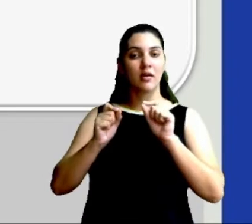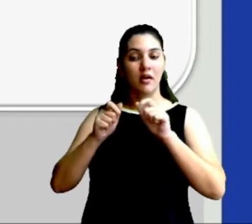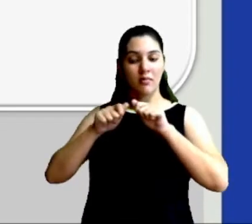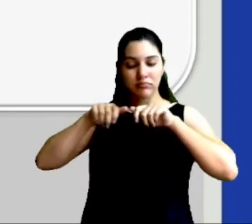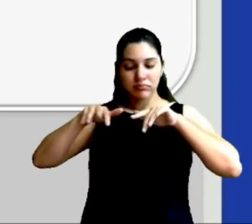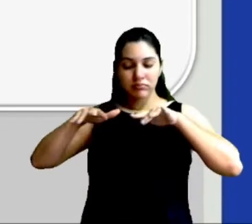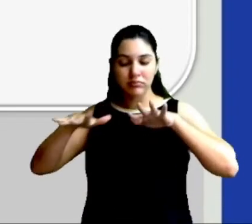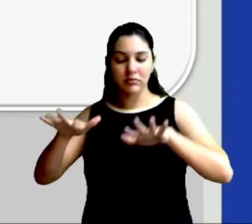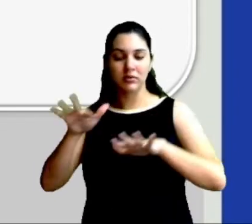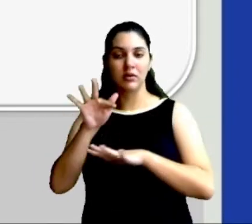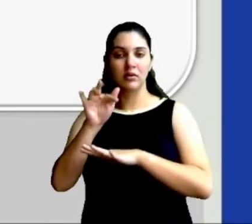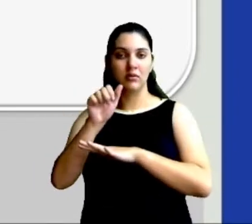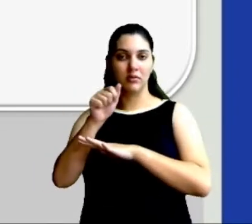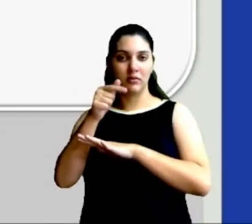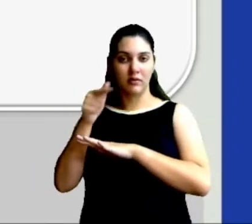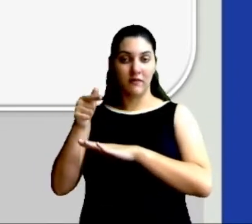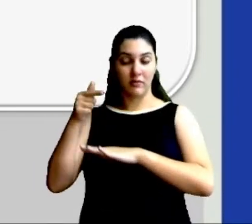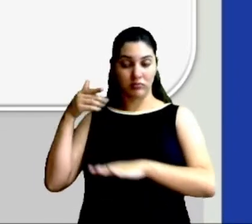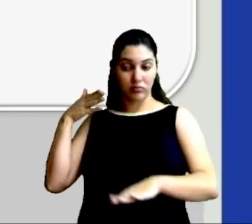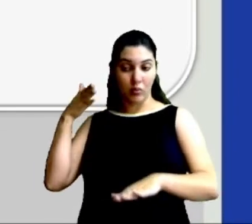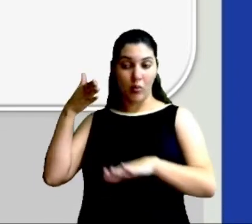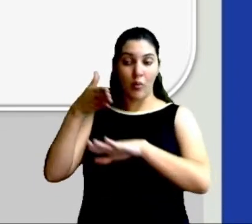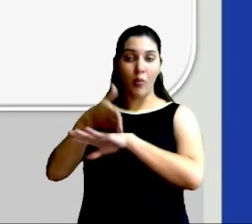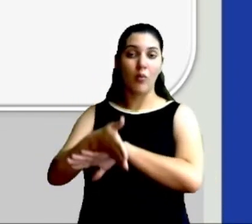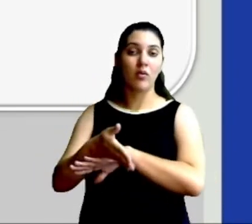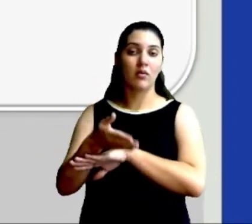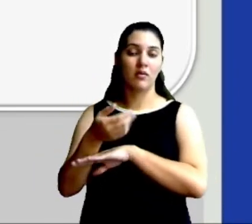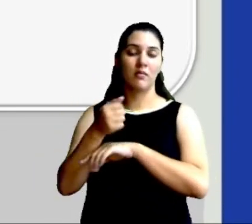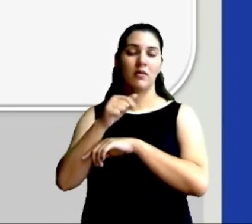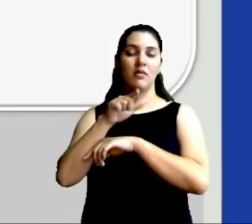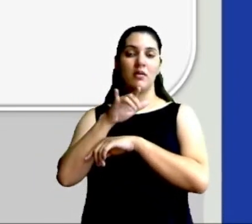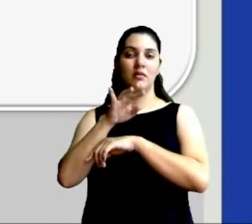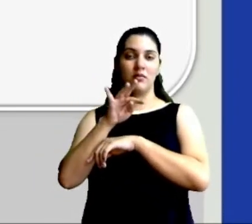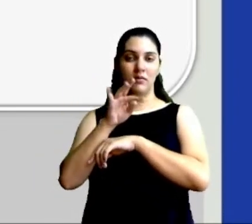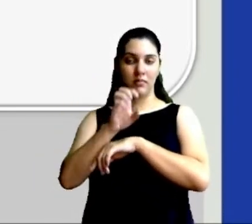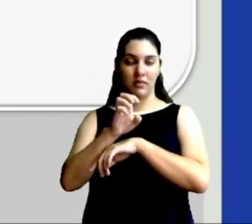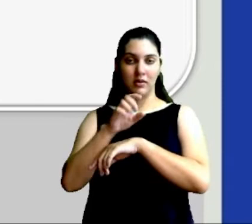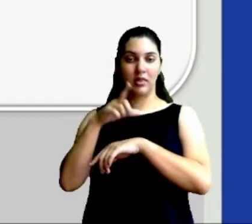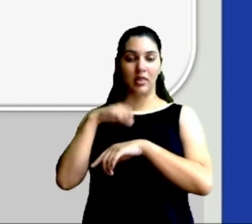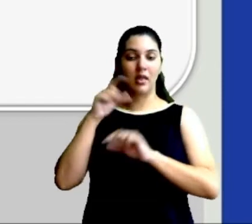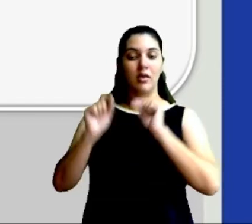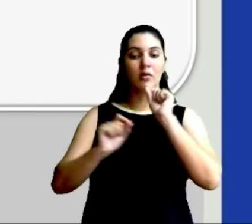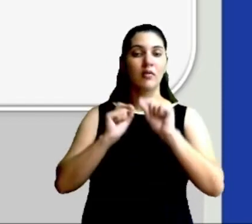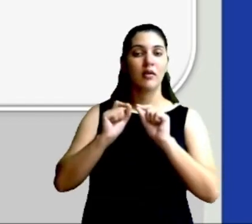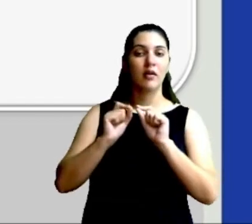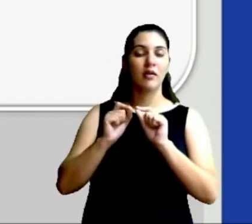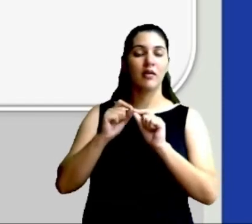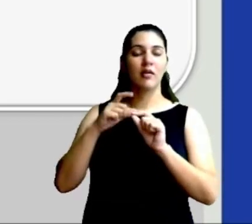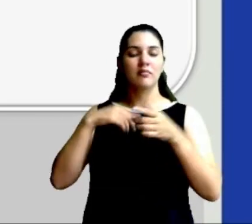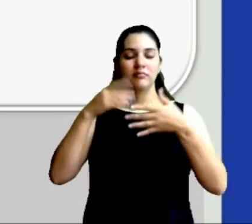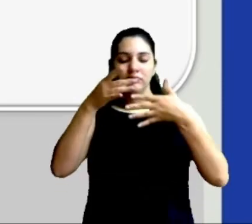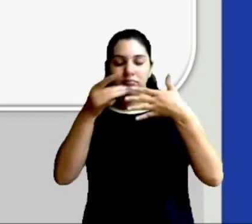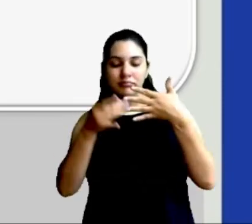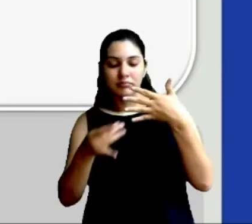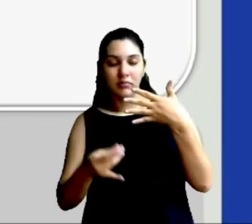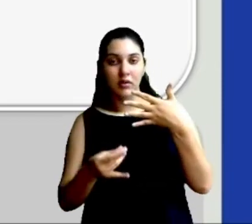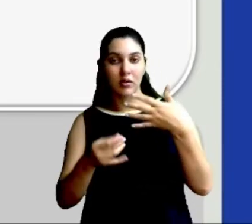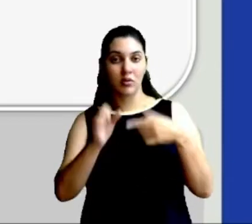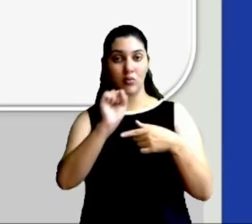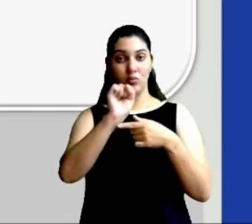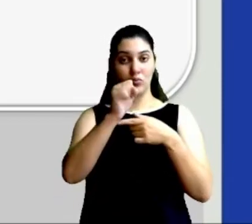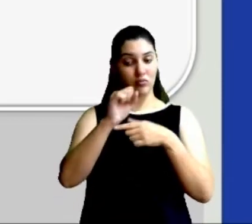multidão de fãs ultrapassaram o limite. Então, a gente tem aí, ó, quando estiver especificado o